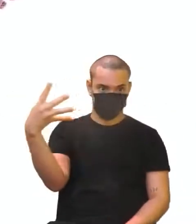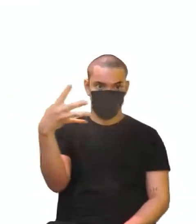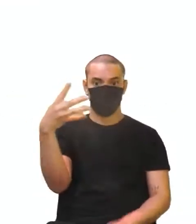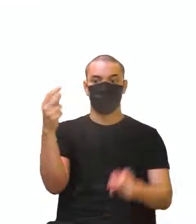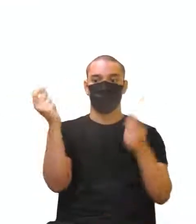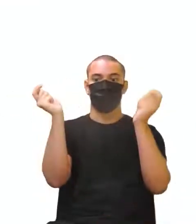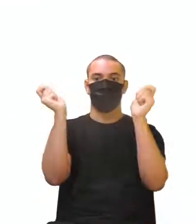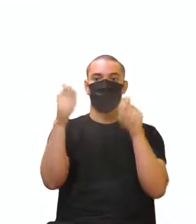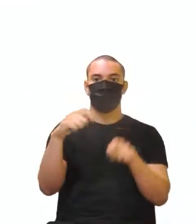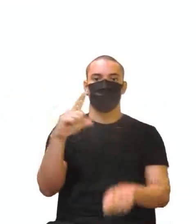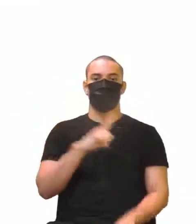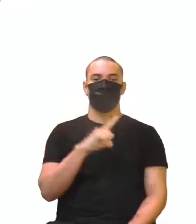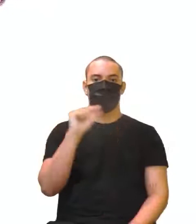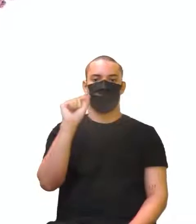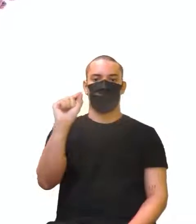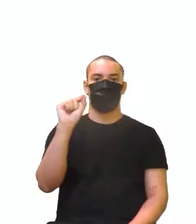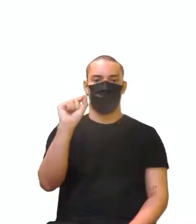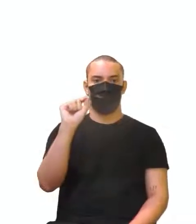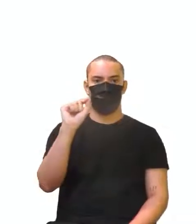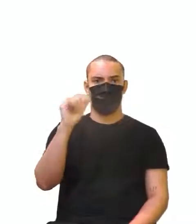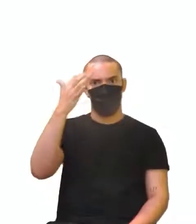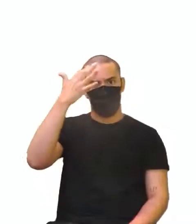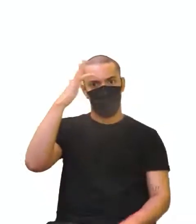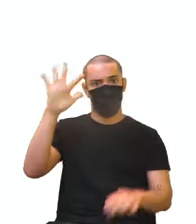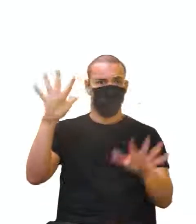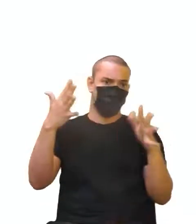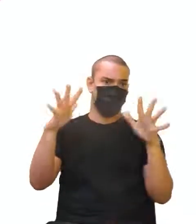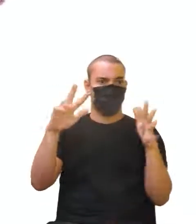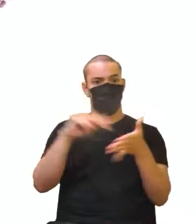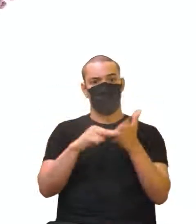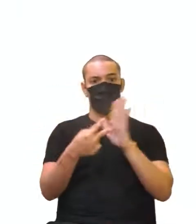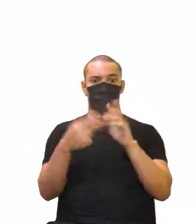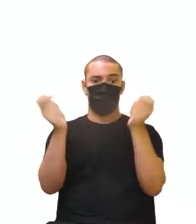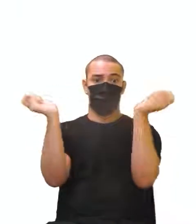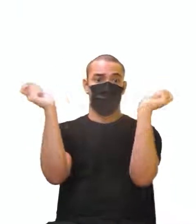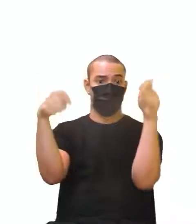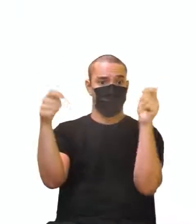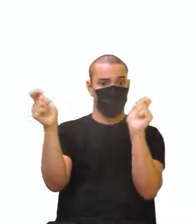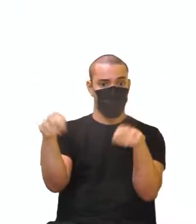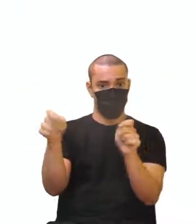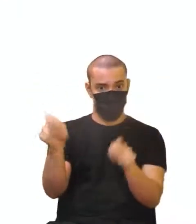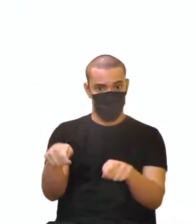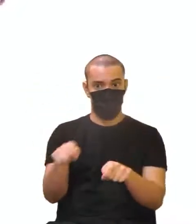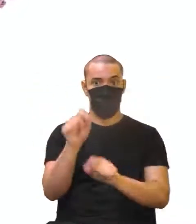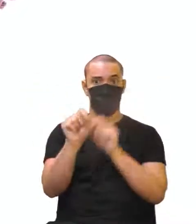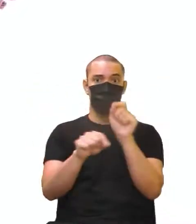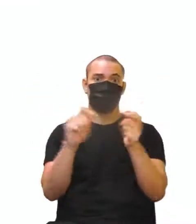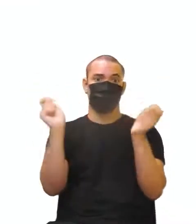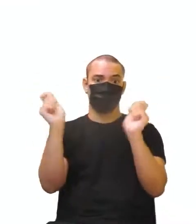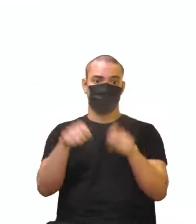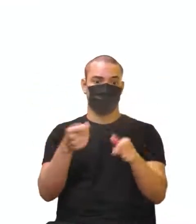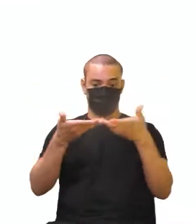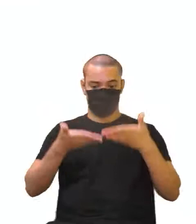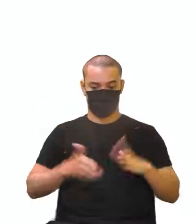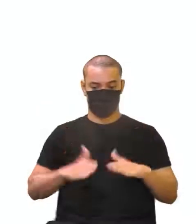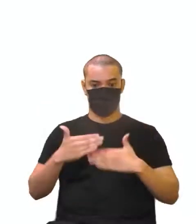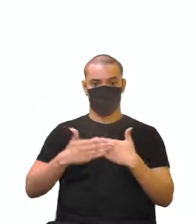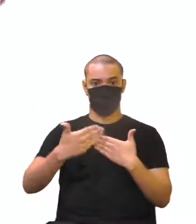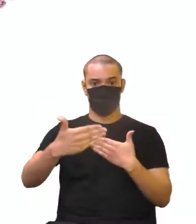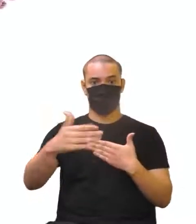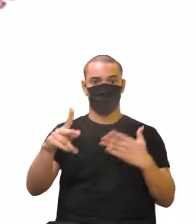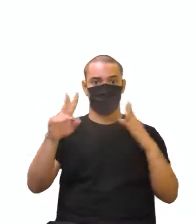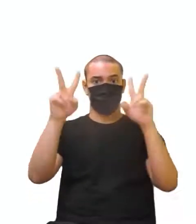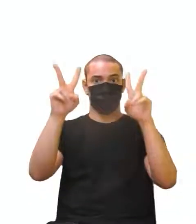gente consegue ter uma noção das possibilidades do que pode vir pela frente, em termos